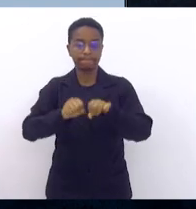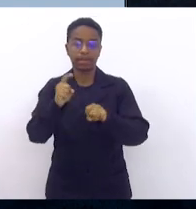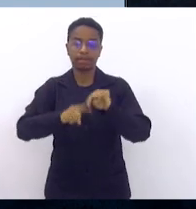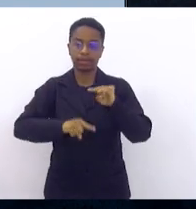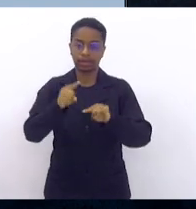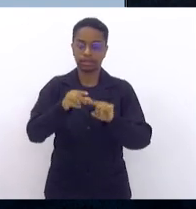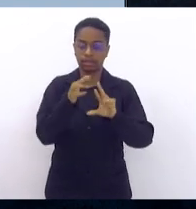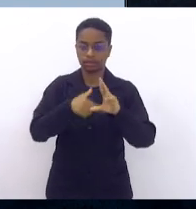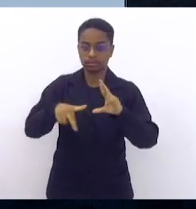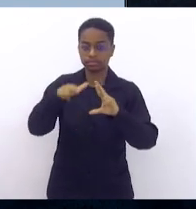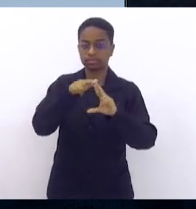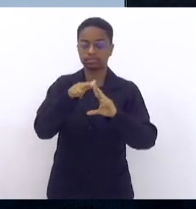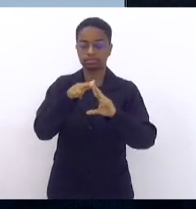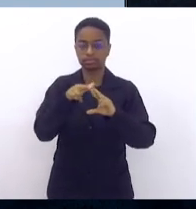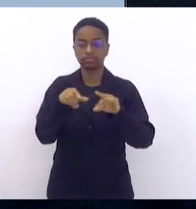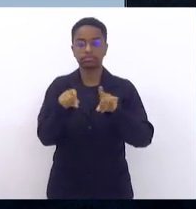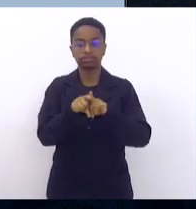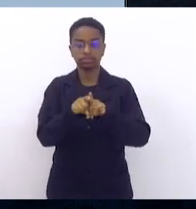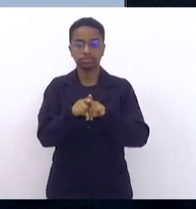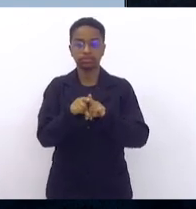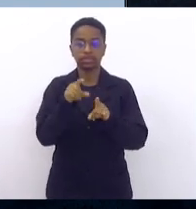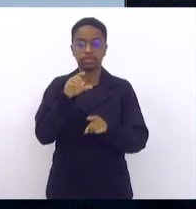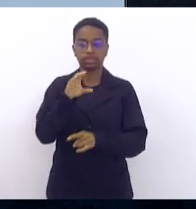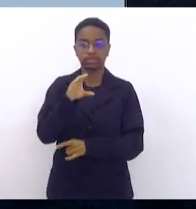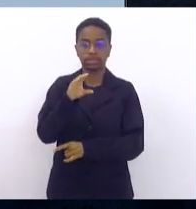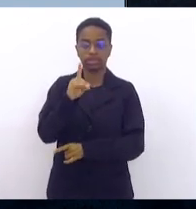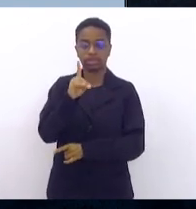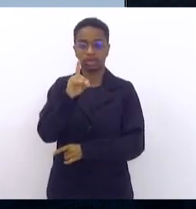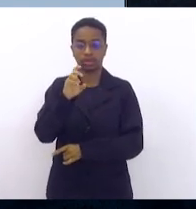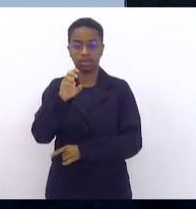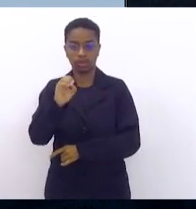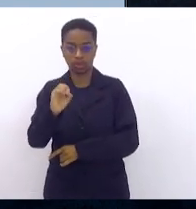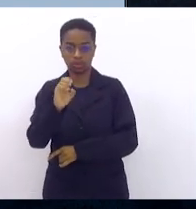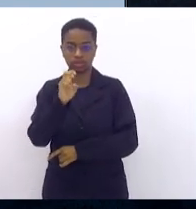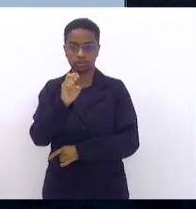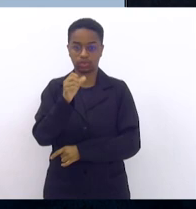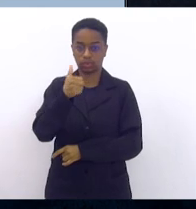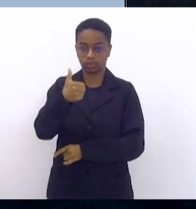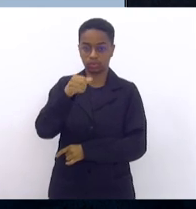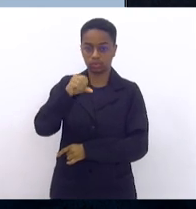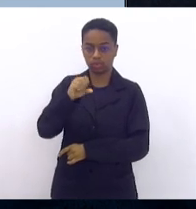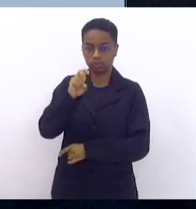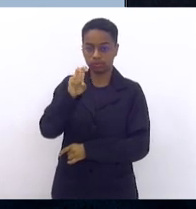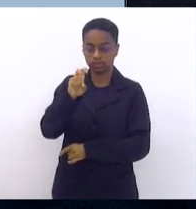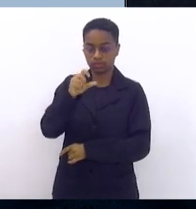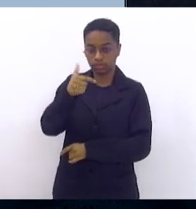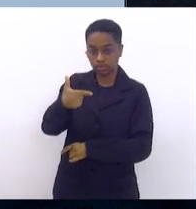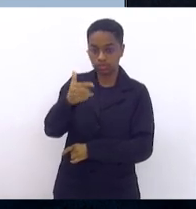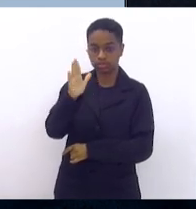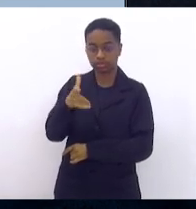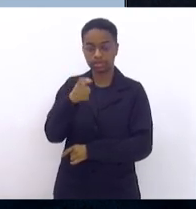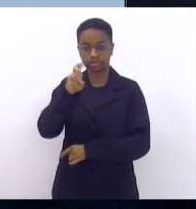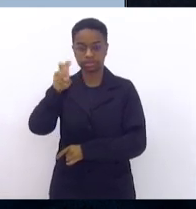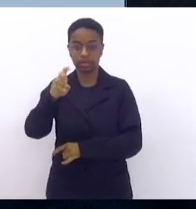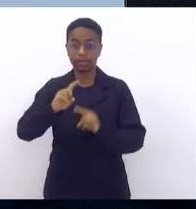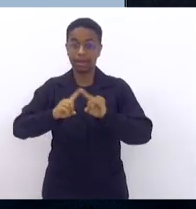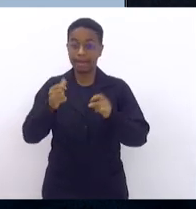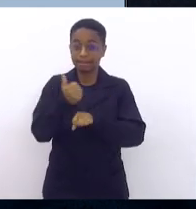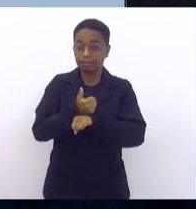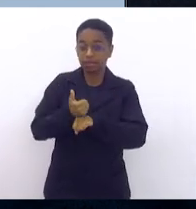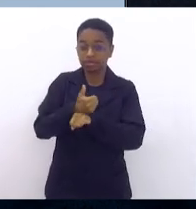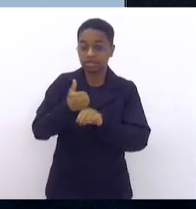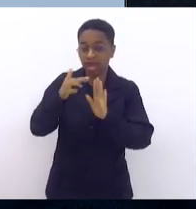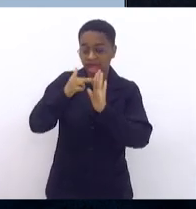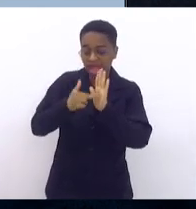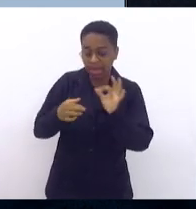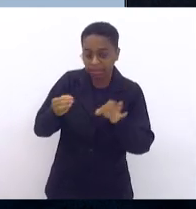de materiais recicláveis CBO 5192-5 mas não é uma profissão regulamentada então